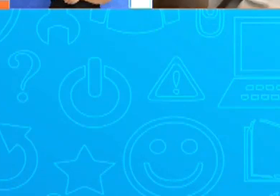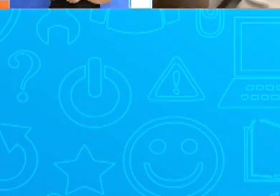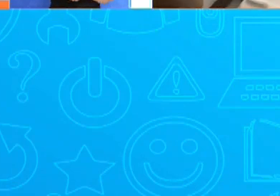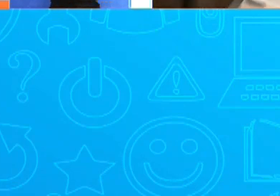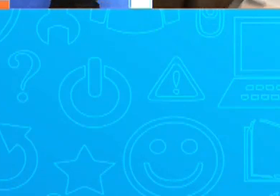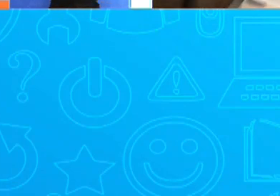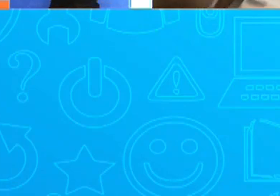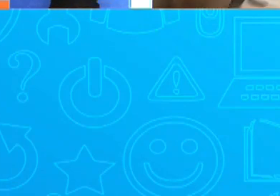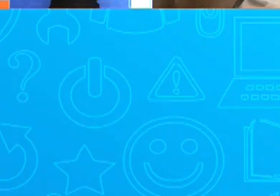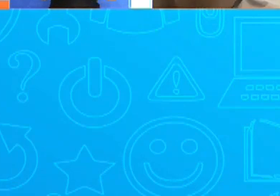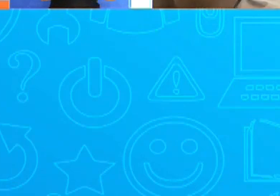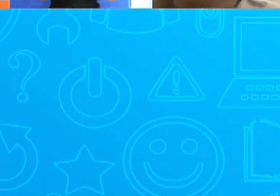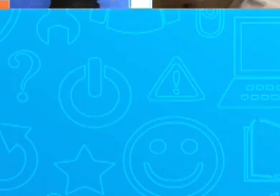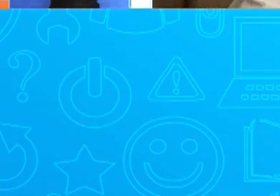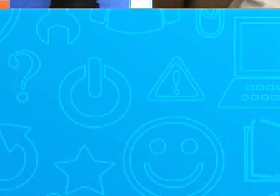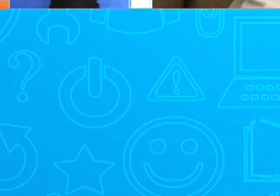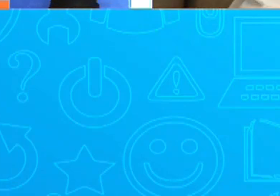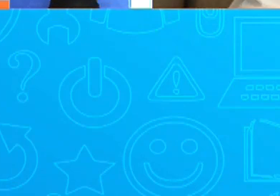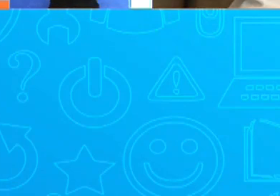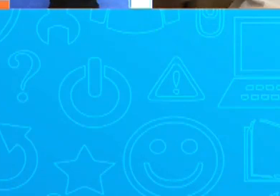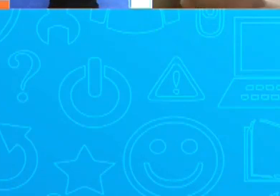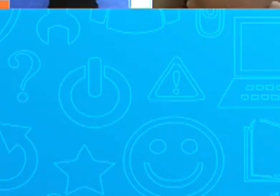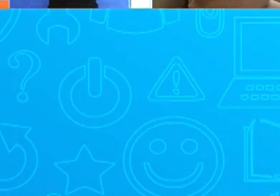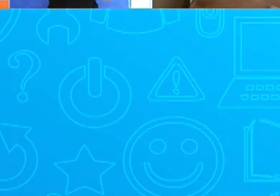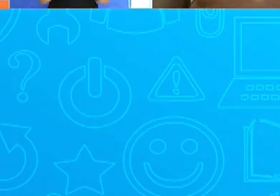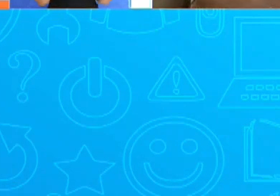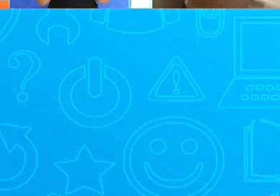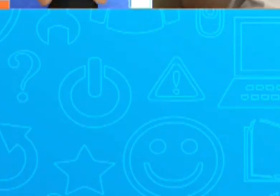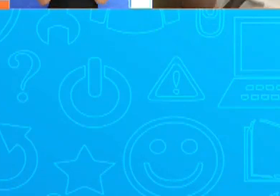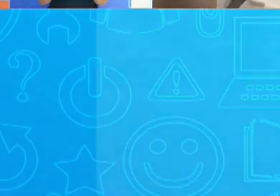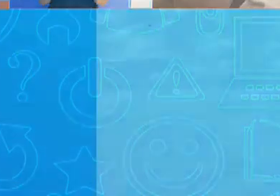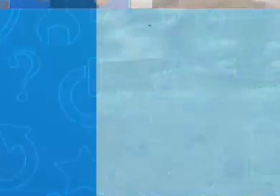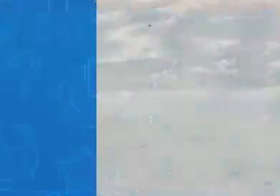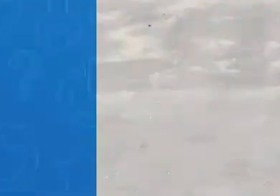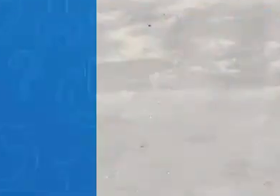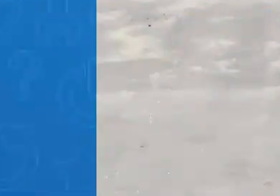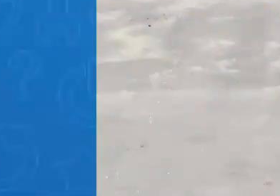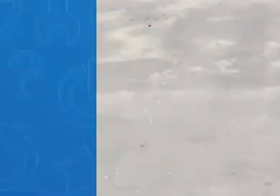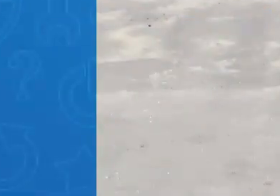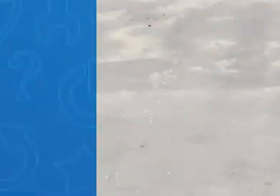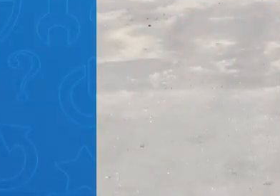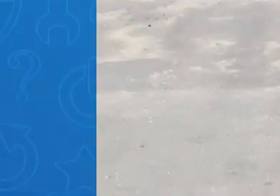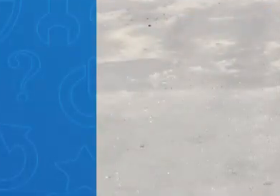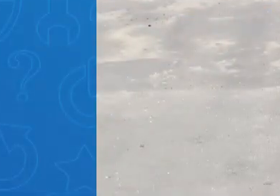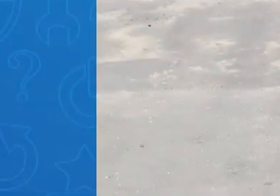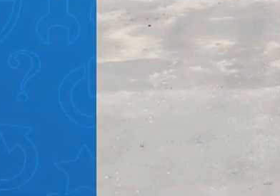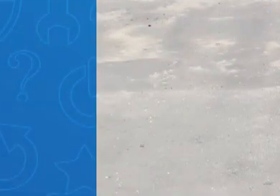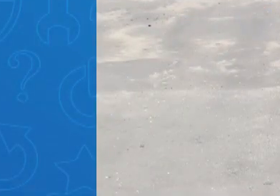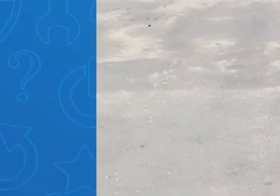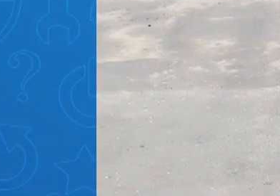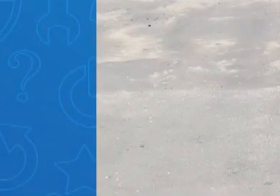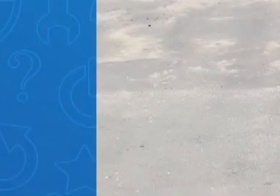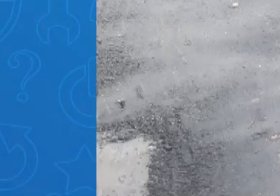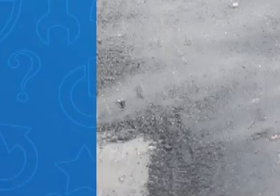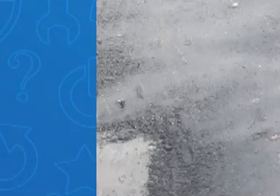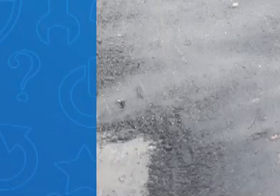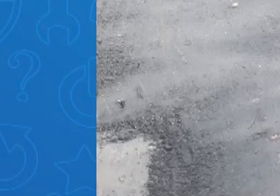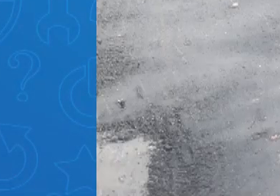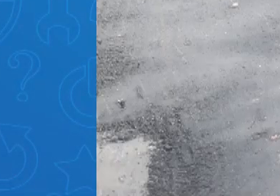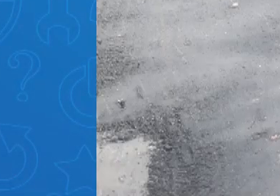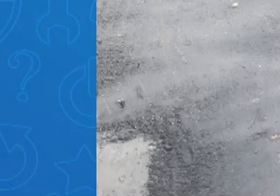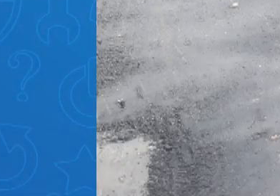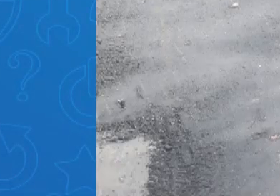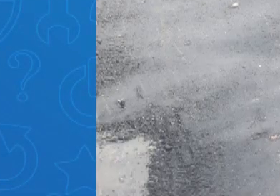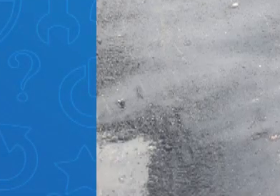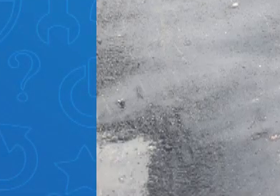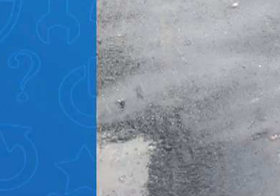vai em todos. Por exemplo, hoje estava sendo aqui, estava buraco no residencial Hélio Queiroz, Diniz Silva, vai para Diniz Silva.